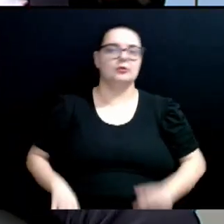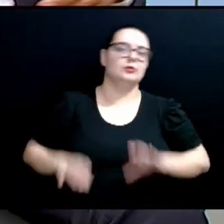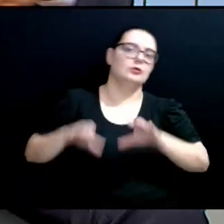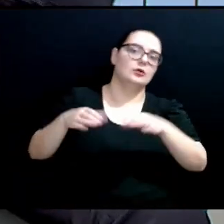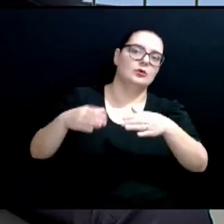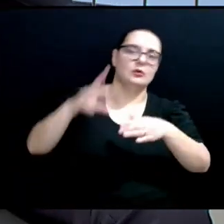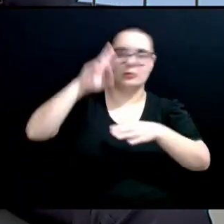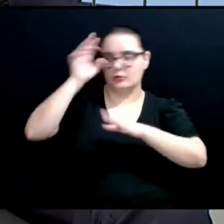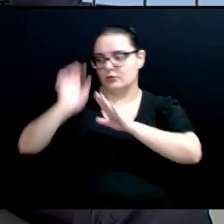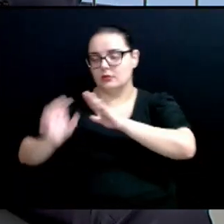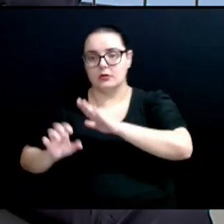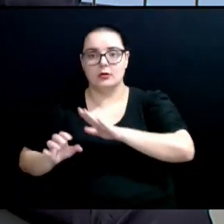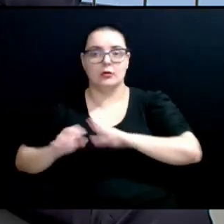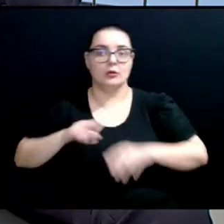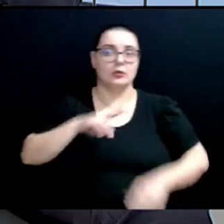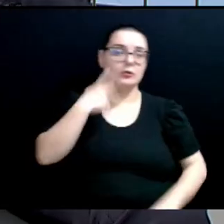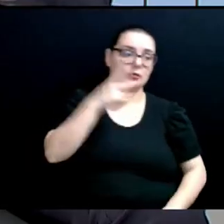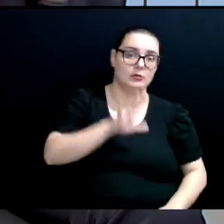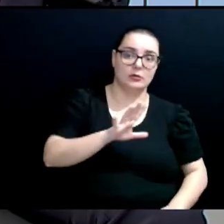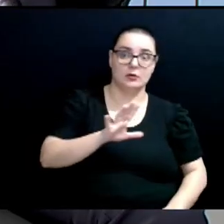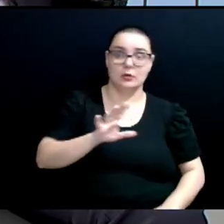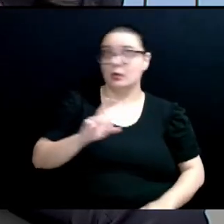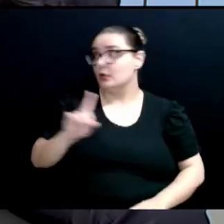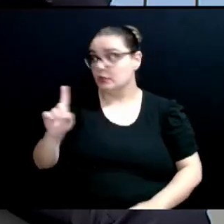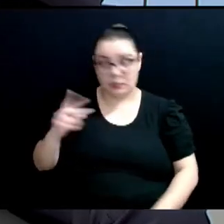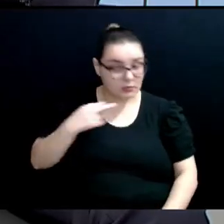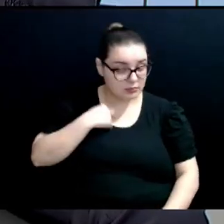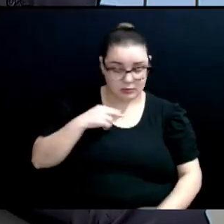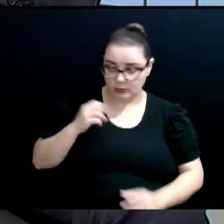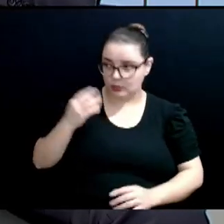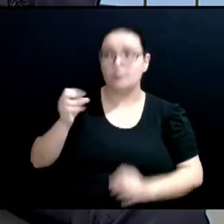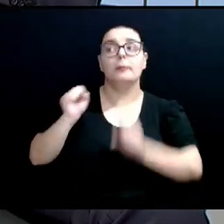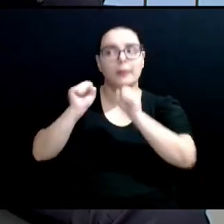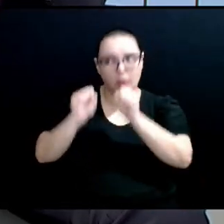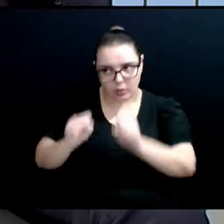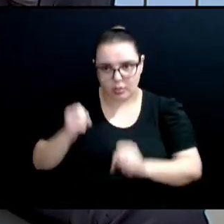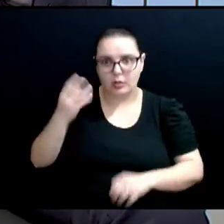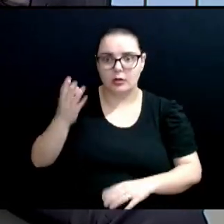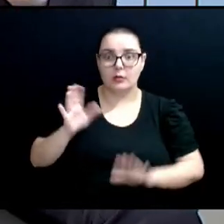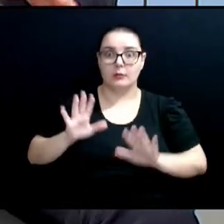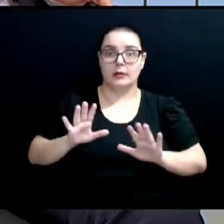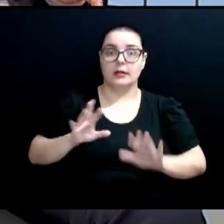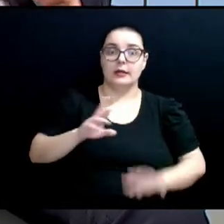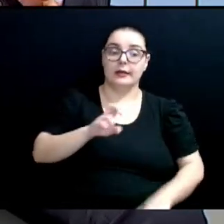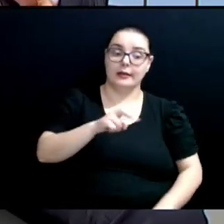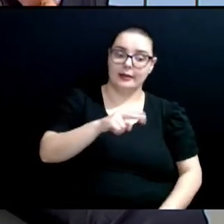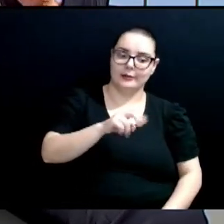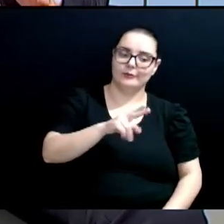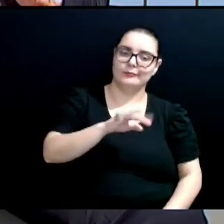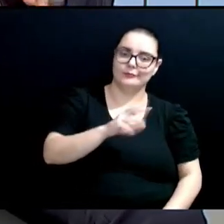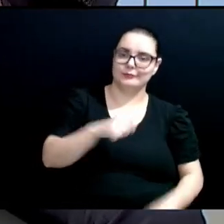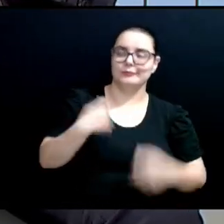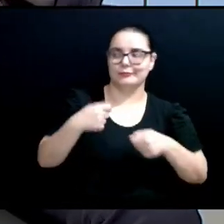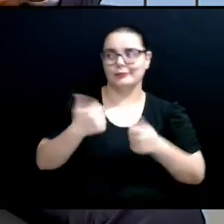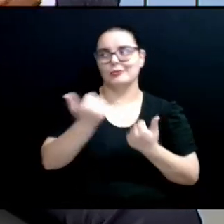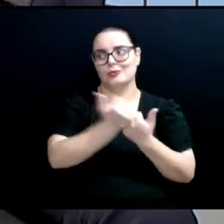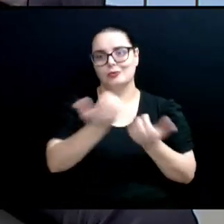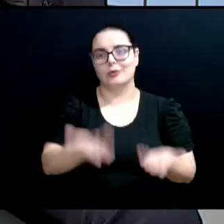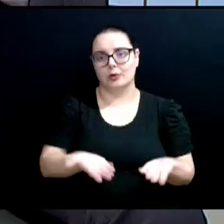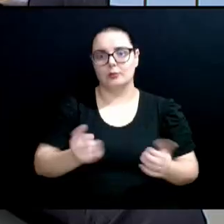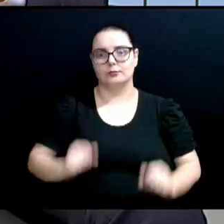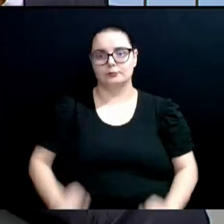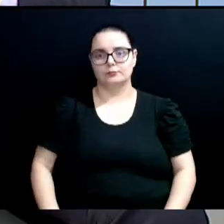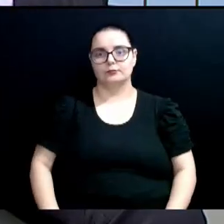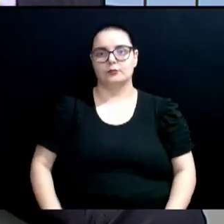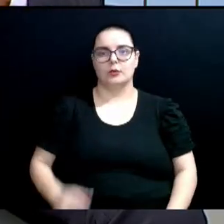de políticos, não que ele não possa viajar, mas são renúncias, são renúncias. Nós temos, eu